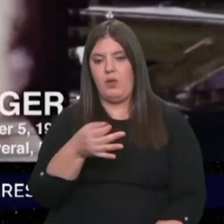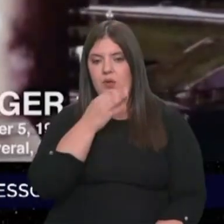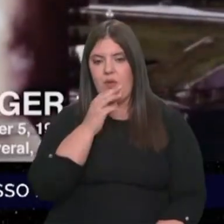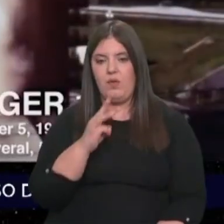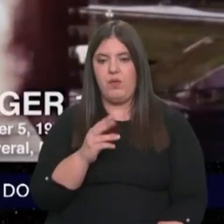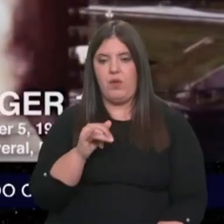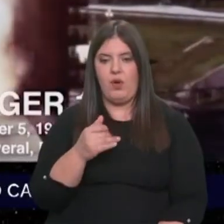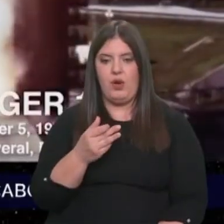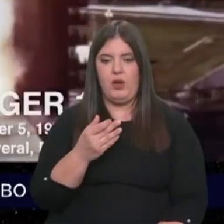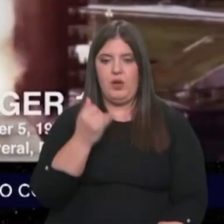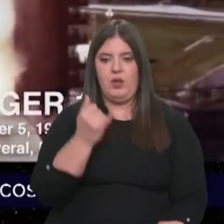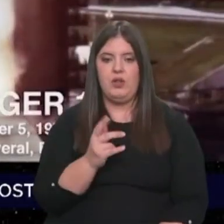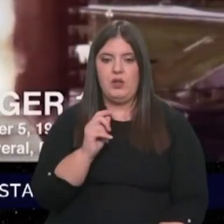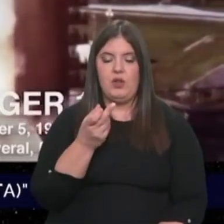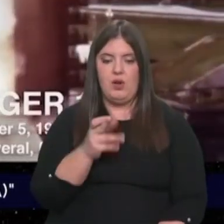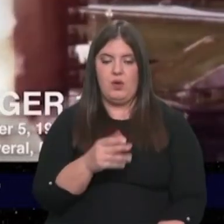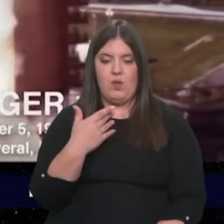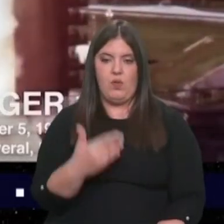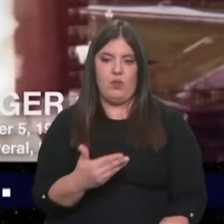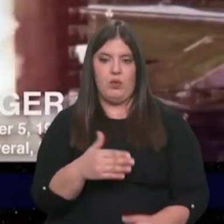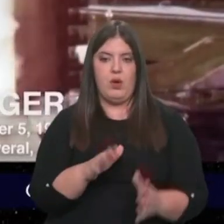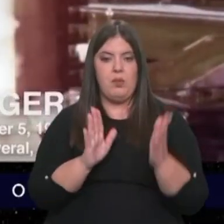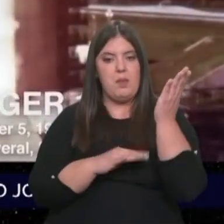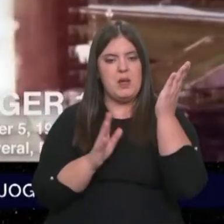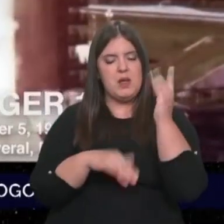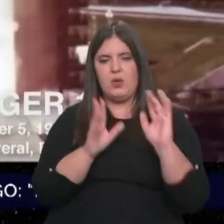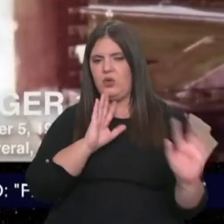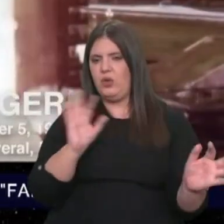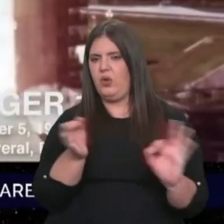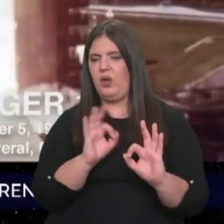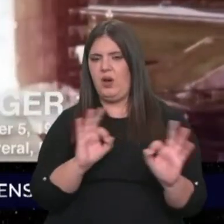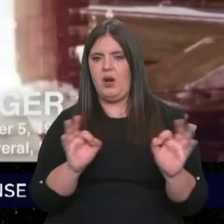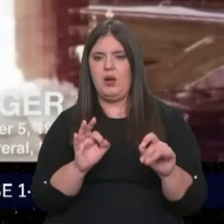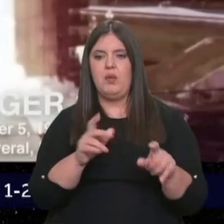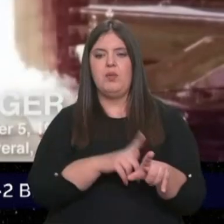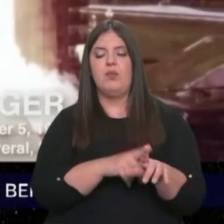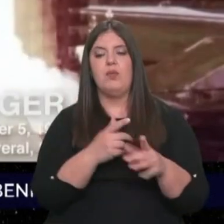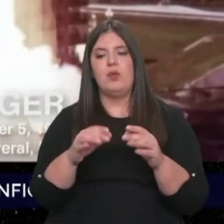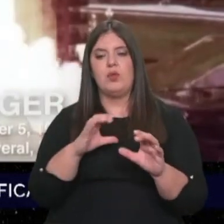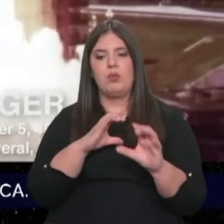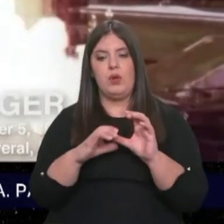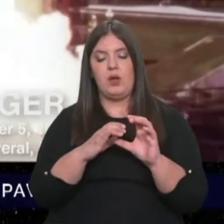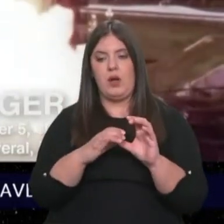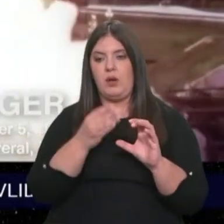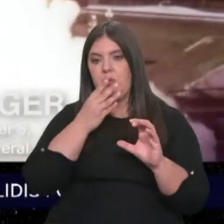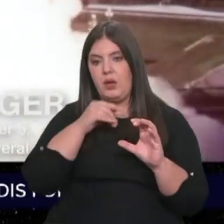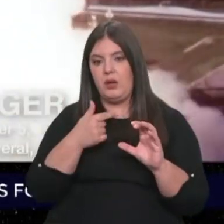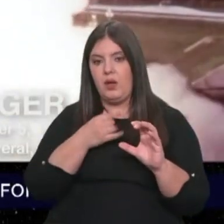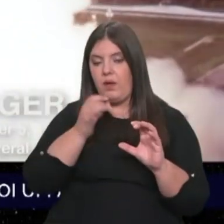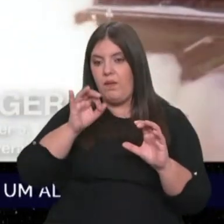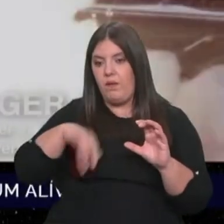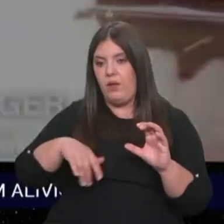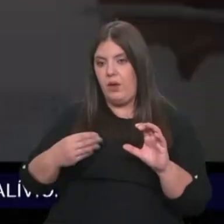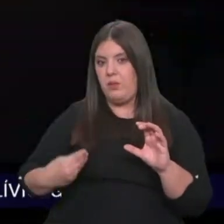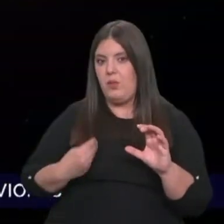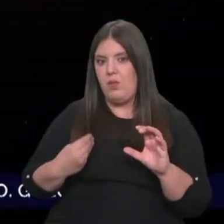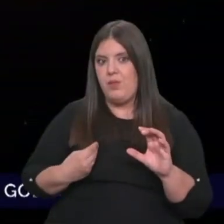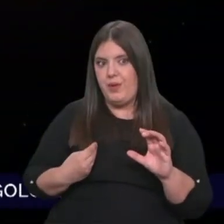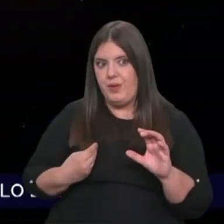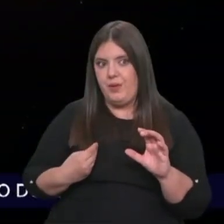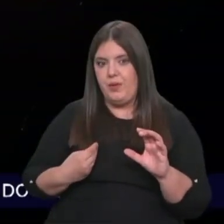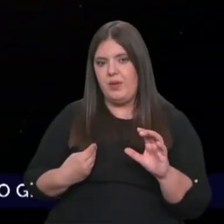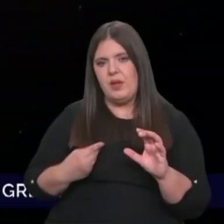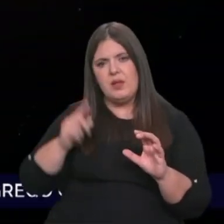Voyager 1. É uma missão absolutamente extraordinária que, por alguns momentos, deixou de comunicar com a Terra, o que é um bocadinho preocupante. Tens